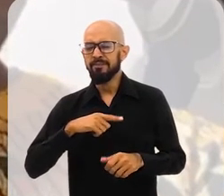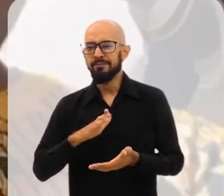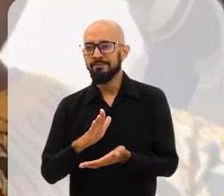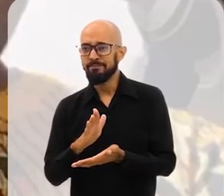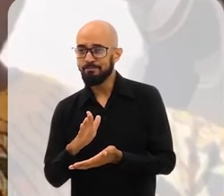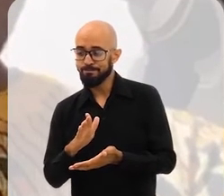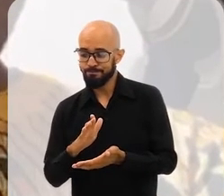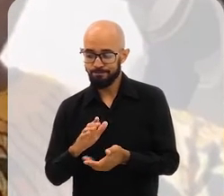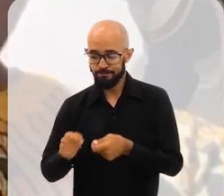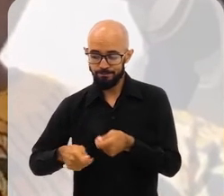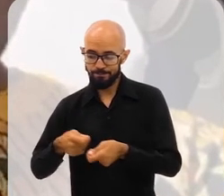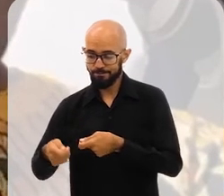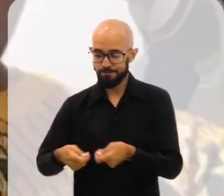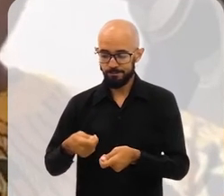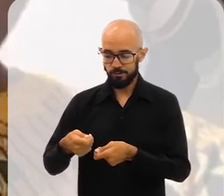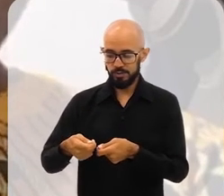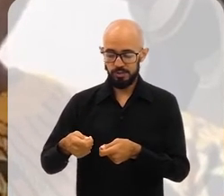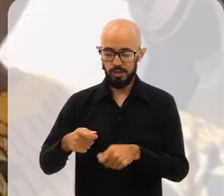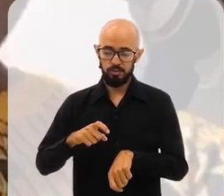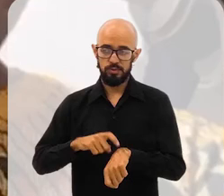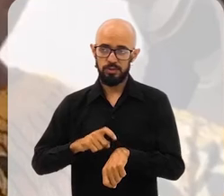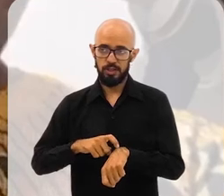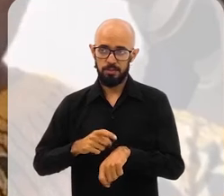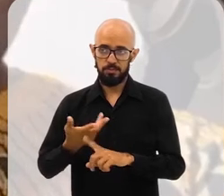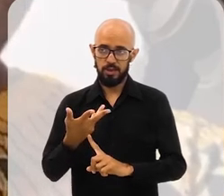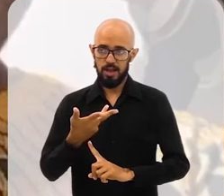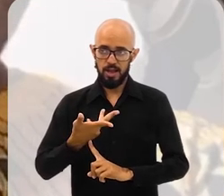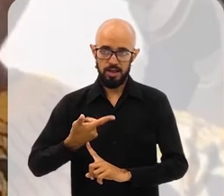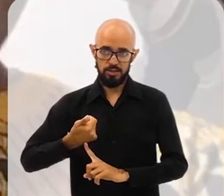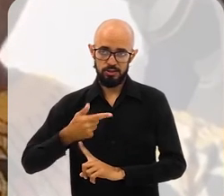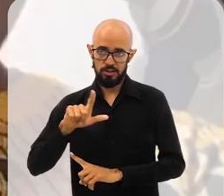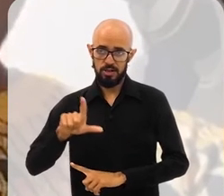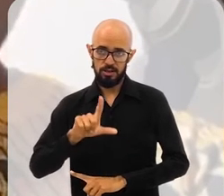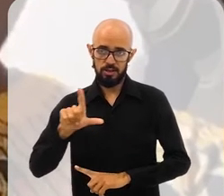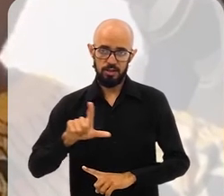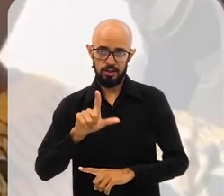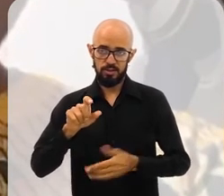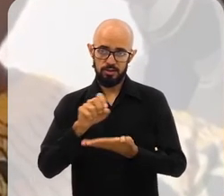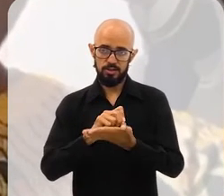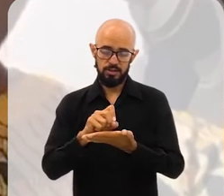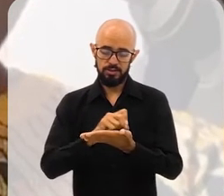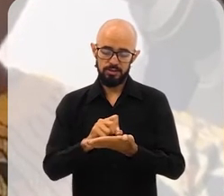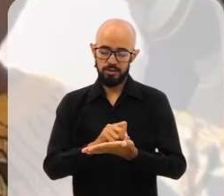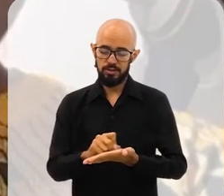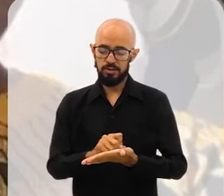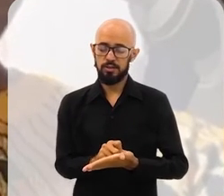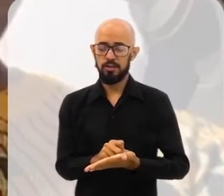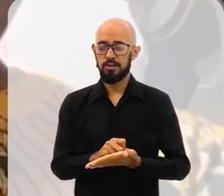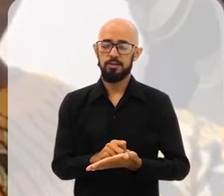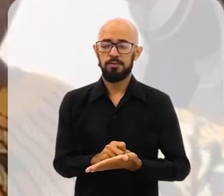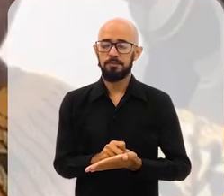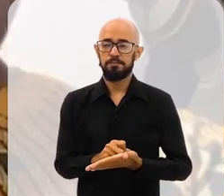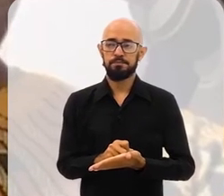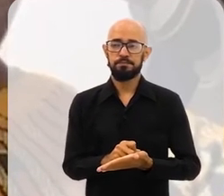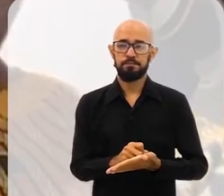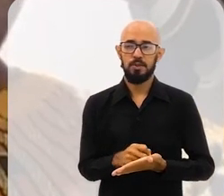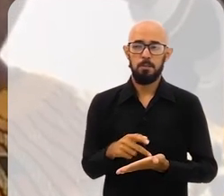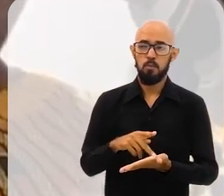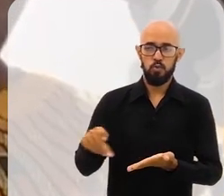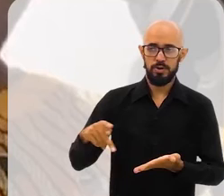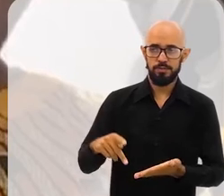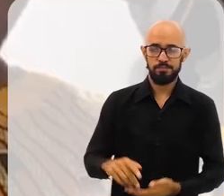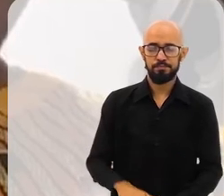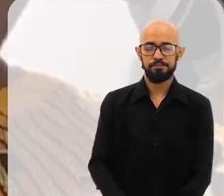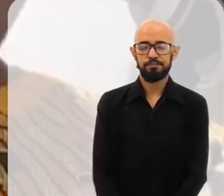o seu tempo entre a arte arte da literatura arte da escrita o